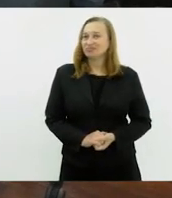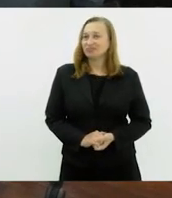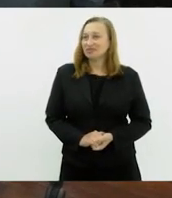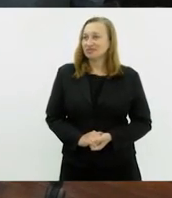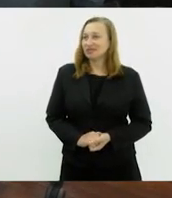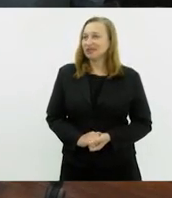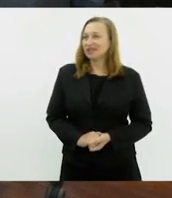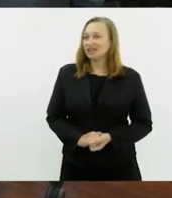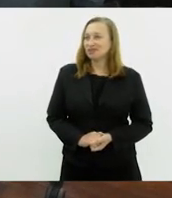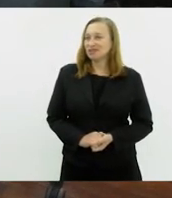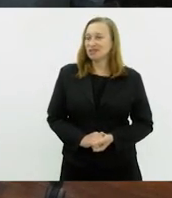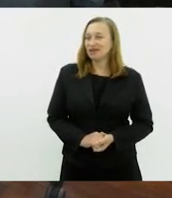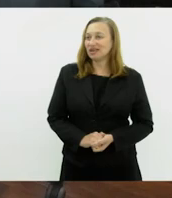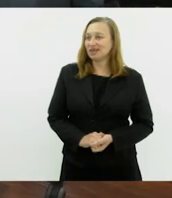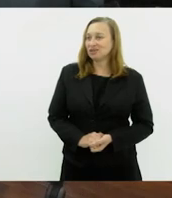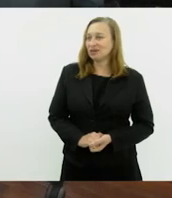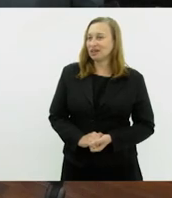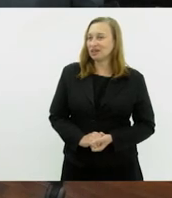C